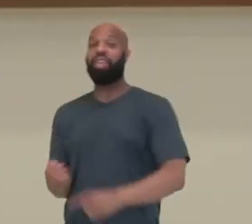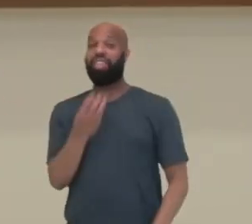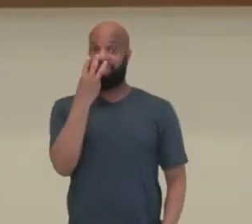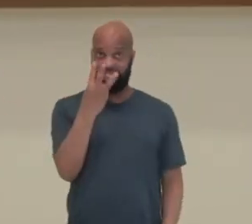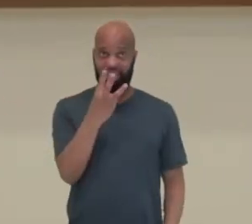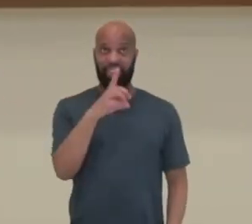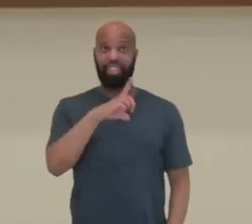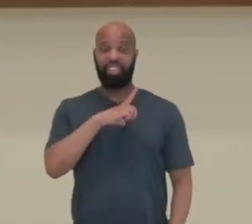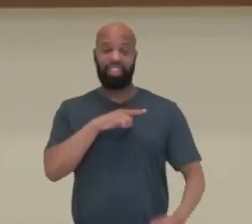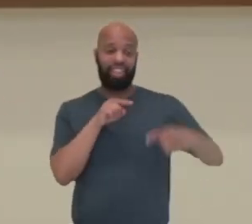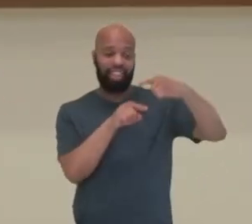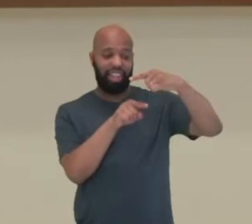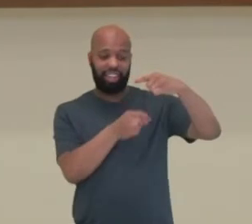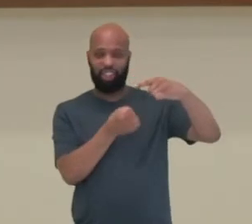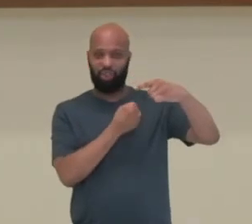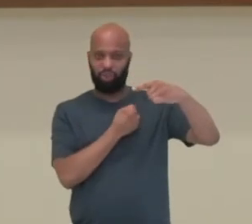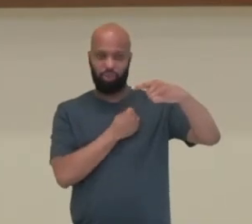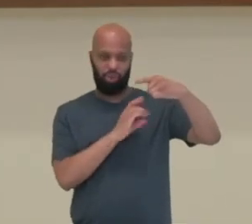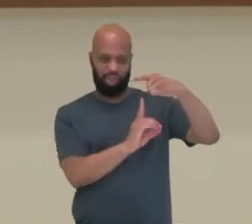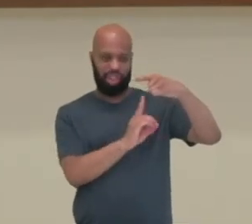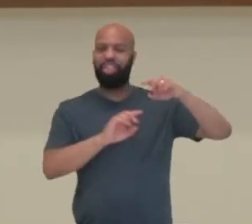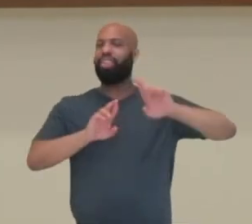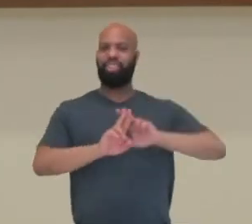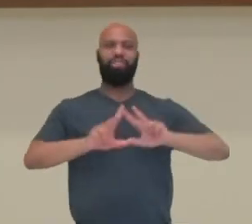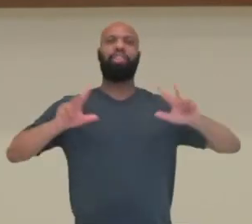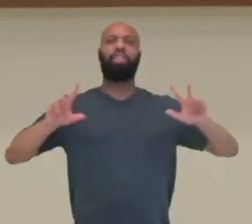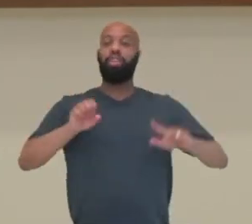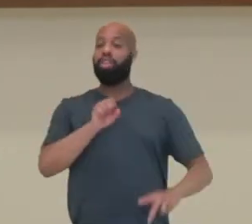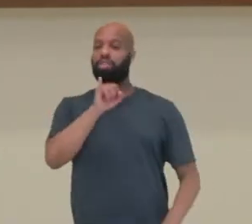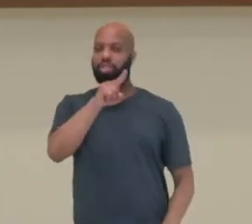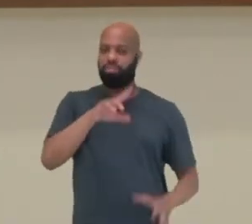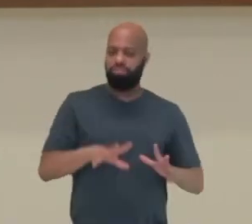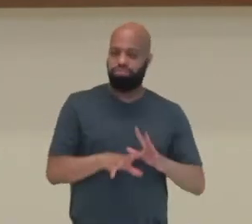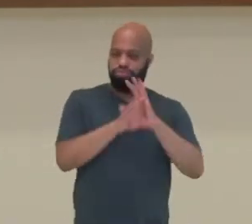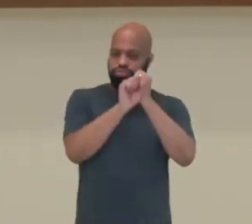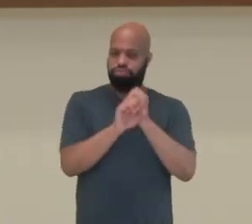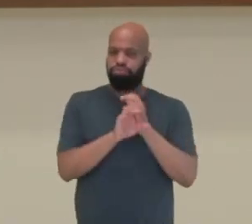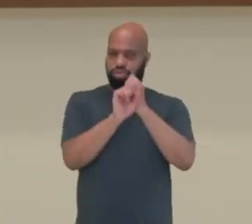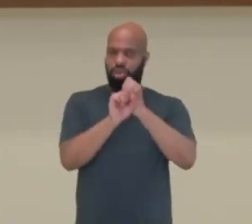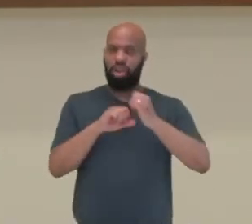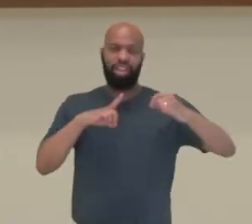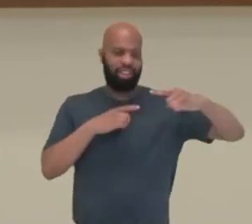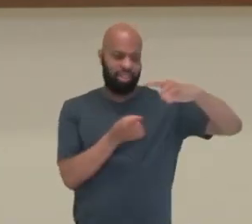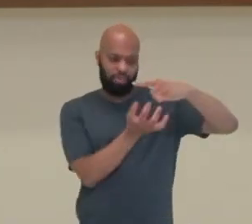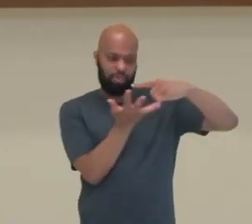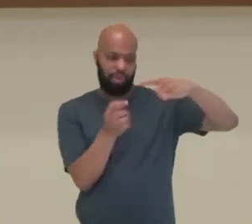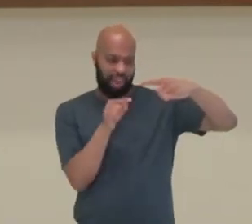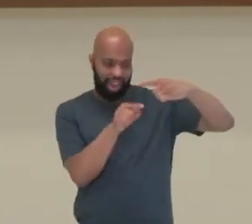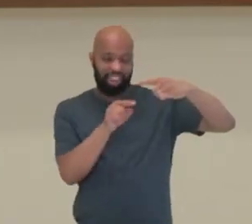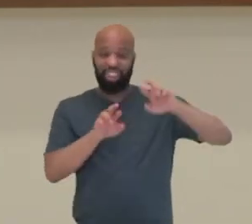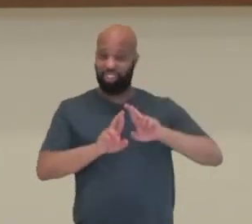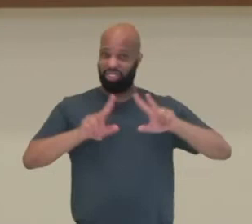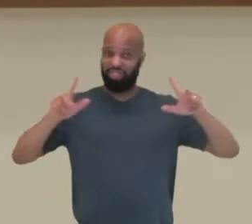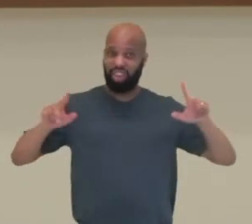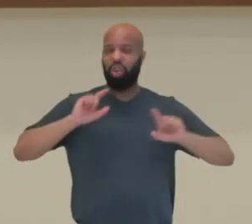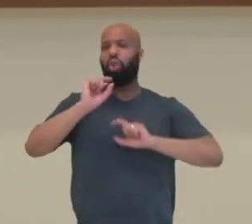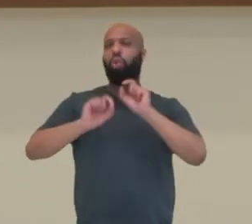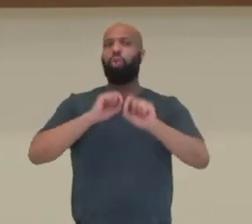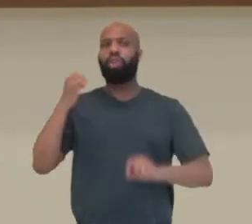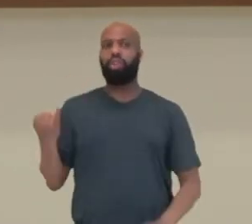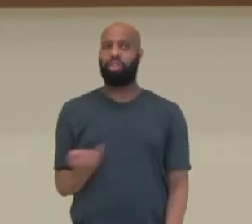diferentes. Quando nós fazemos a soma de frações com denominadores diferentes, o primeiro passo